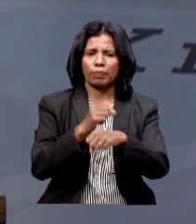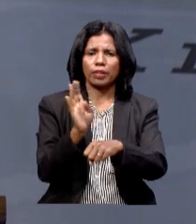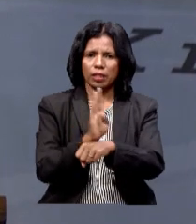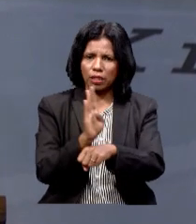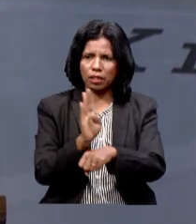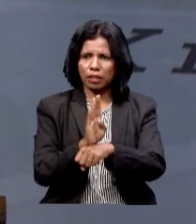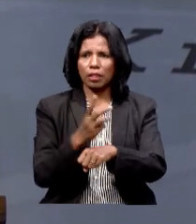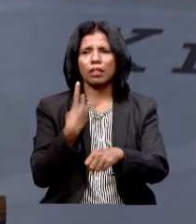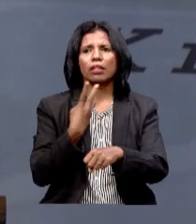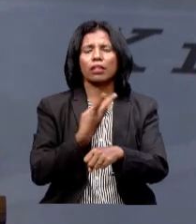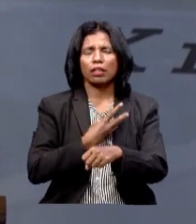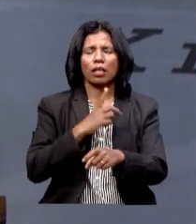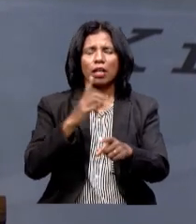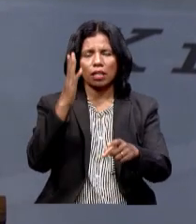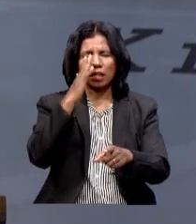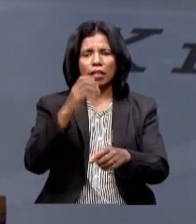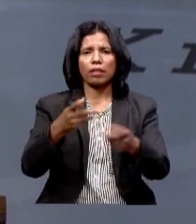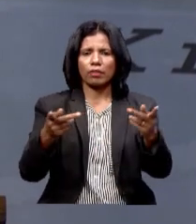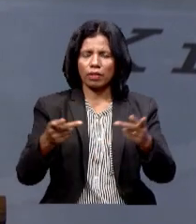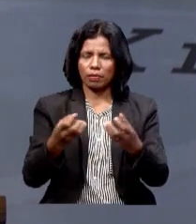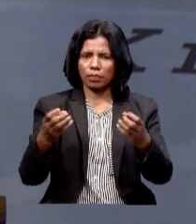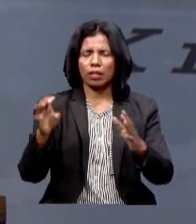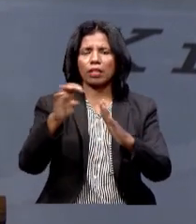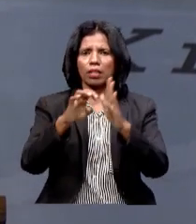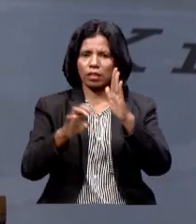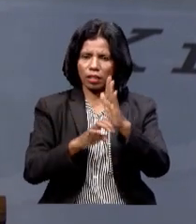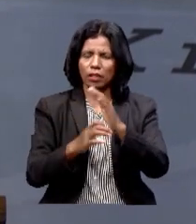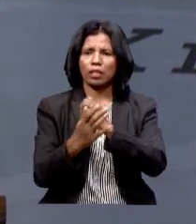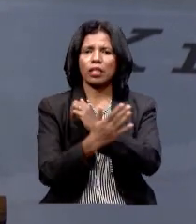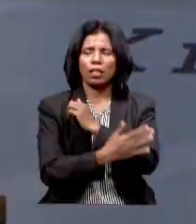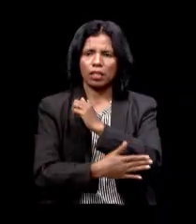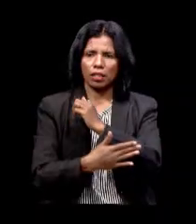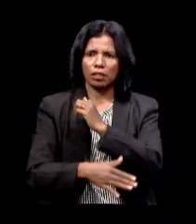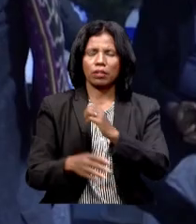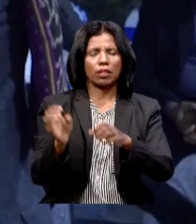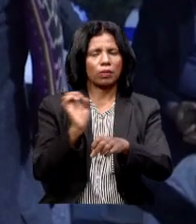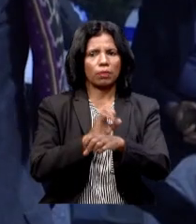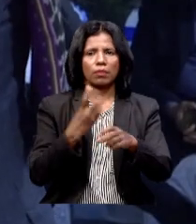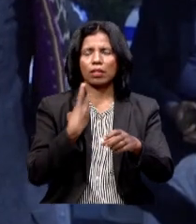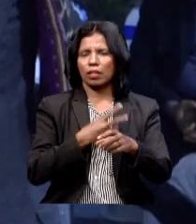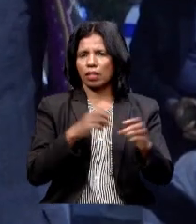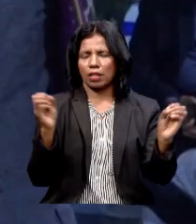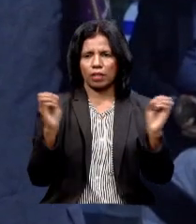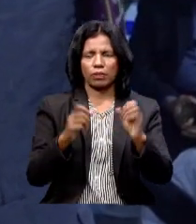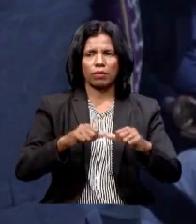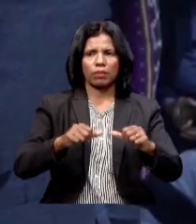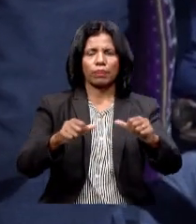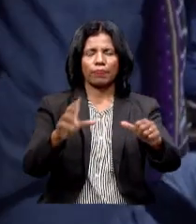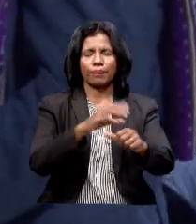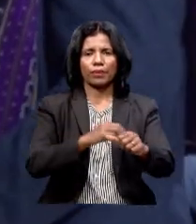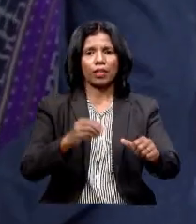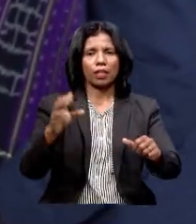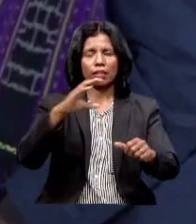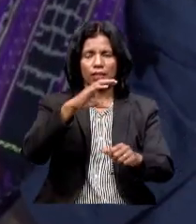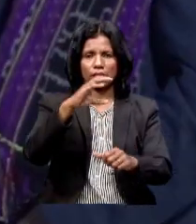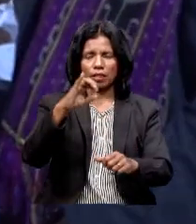já o dia que faz em Baracona, e tem Estado e nação sem economia e da lava. E a Bibengnemos, Câmara Comércio e Indústria